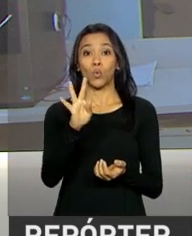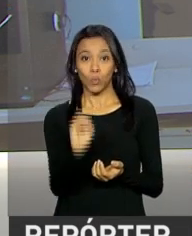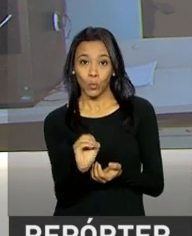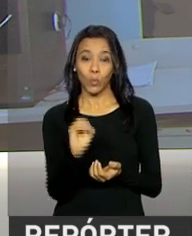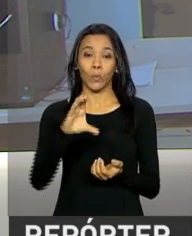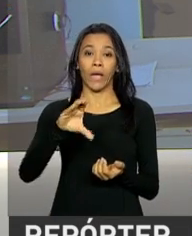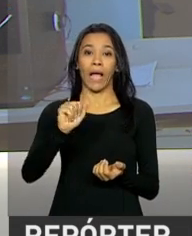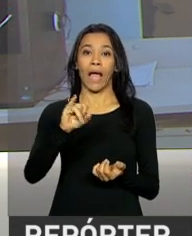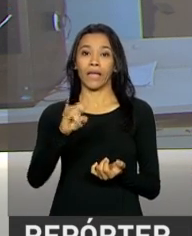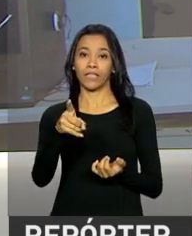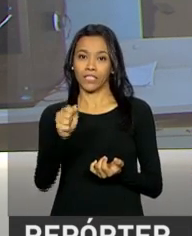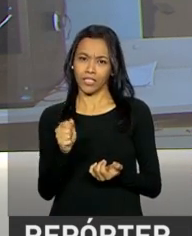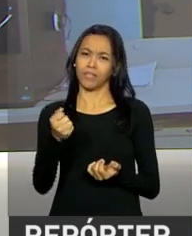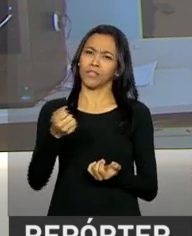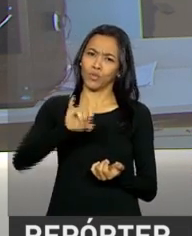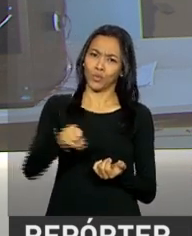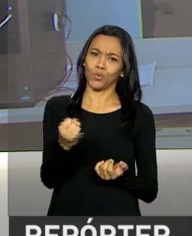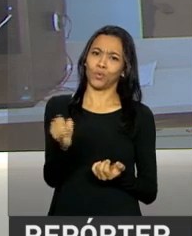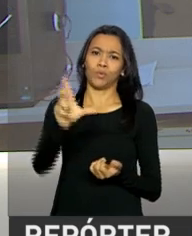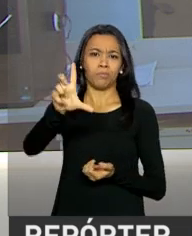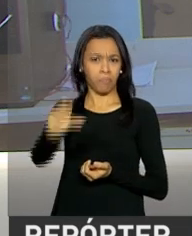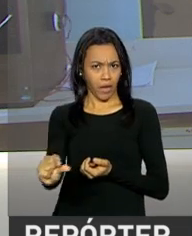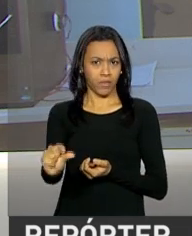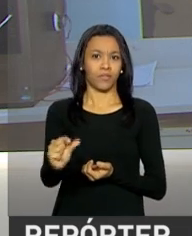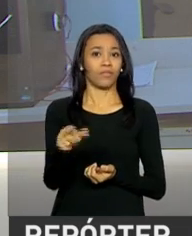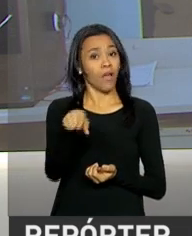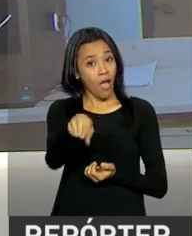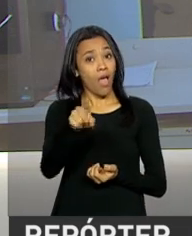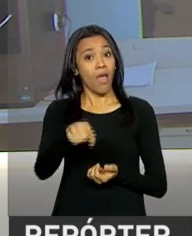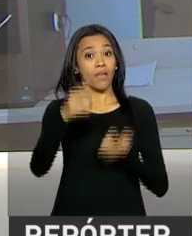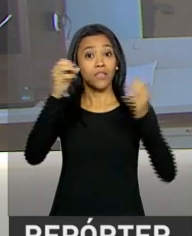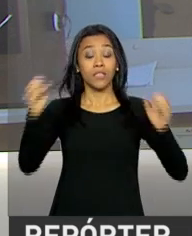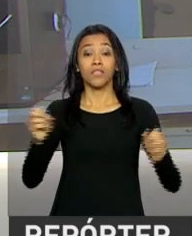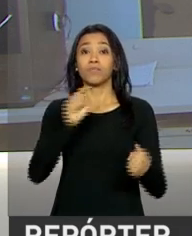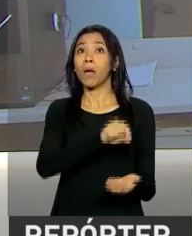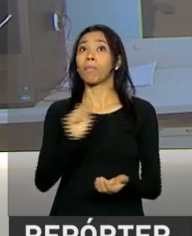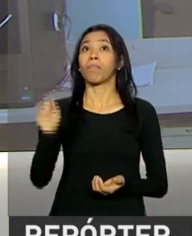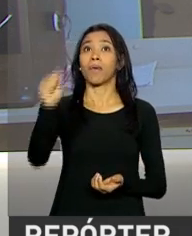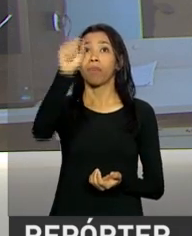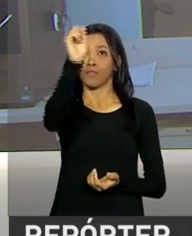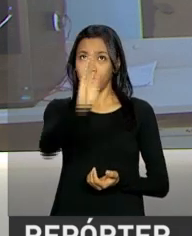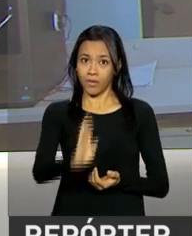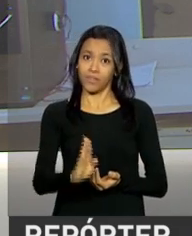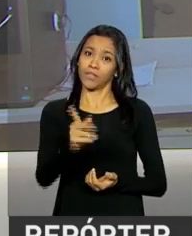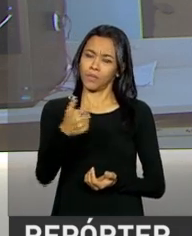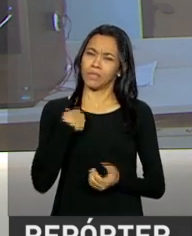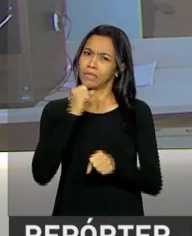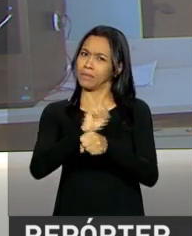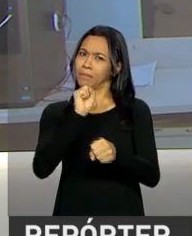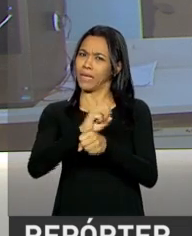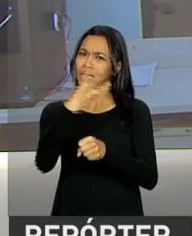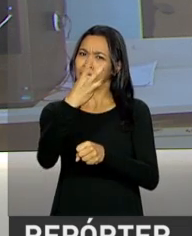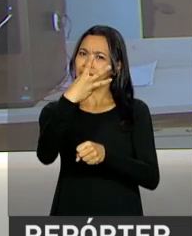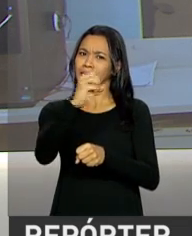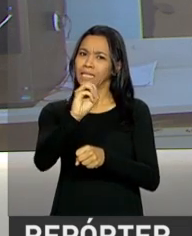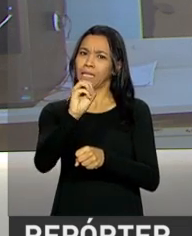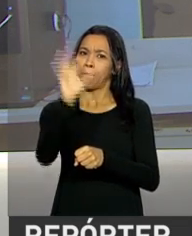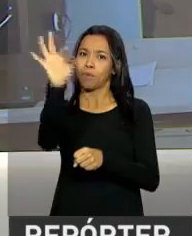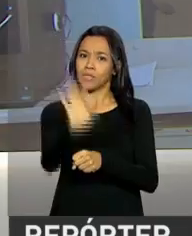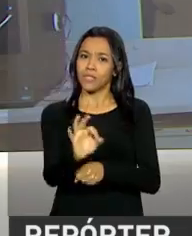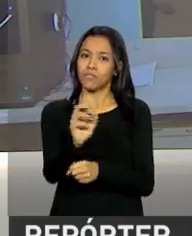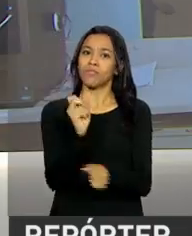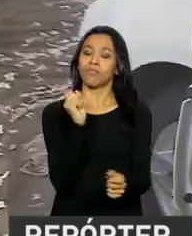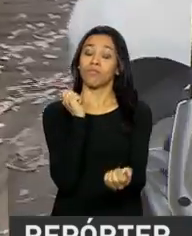de financiamento e juros mais baixos. O evento, realizado em todo o país, espera um aumento de cerca de 30% nas